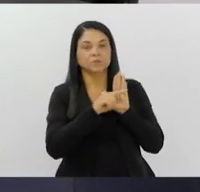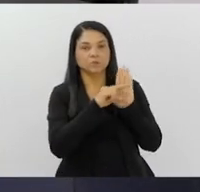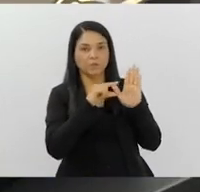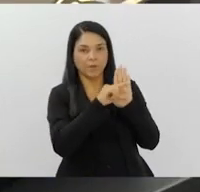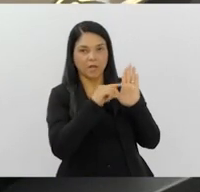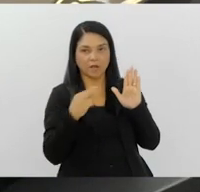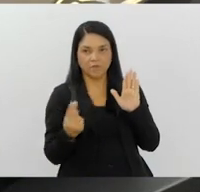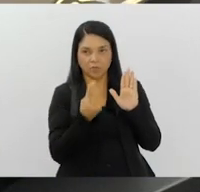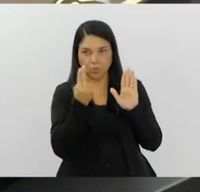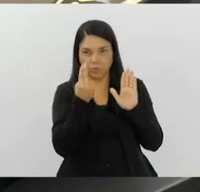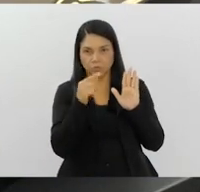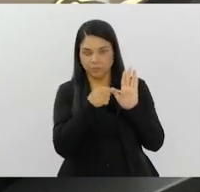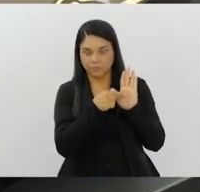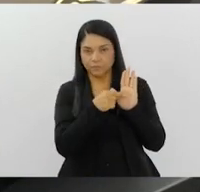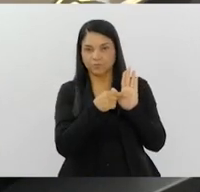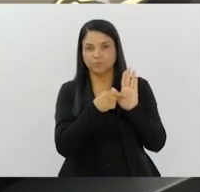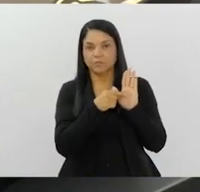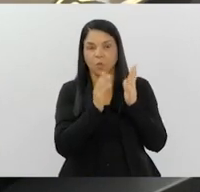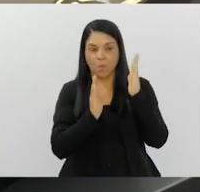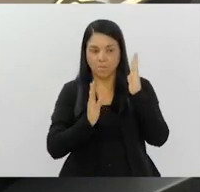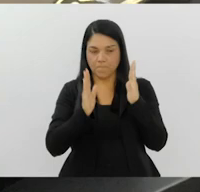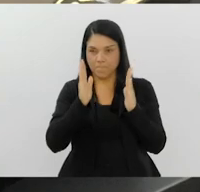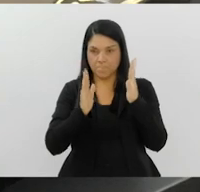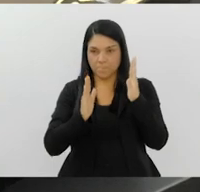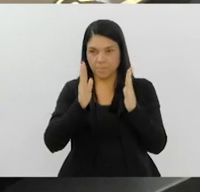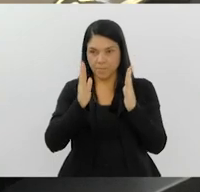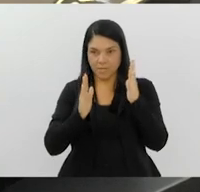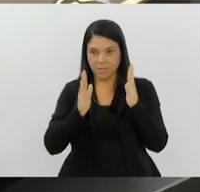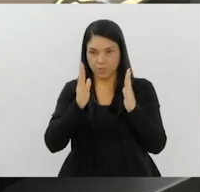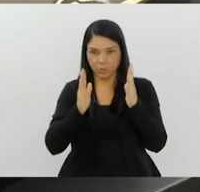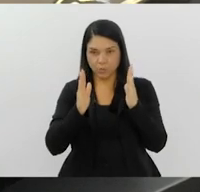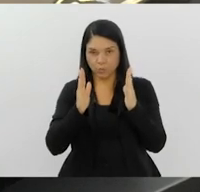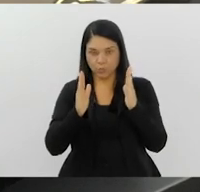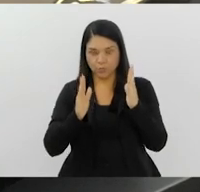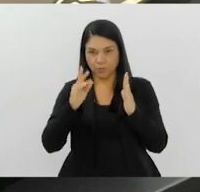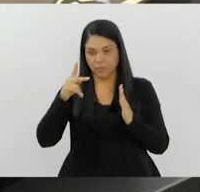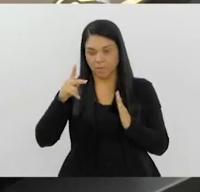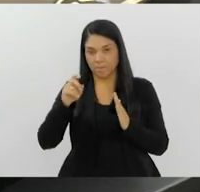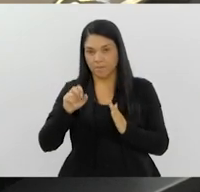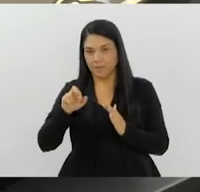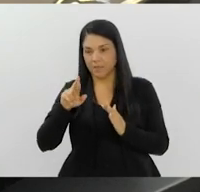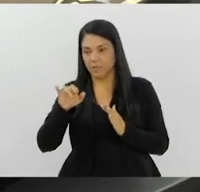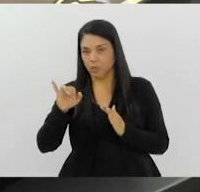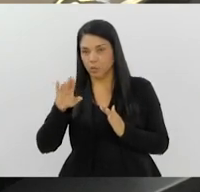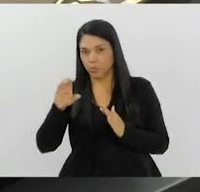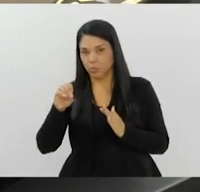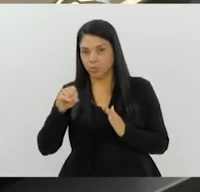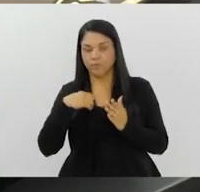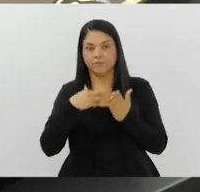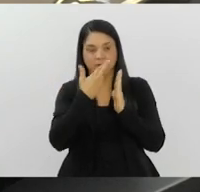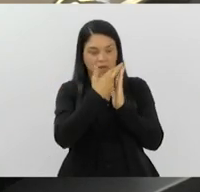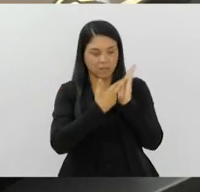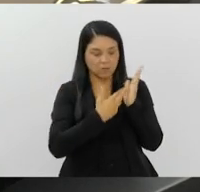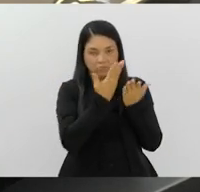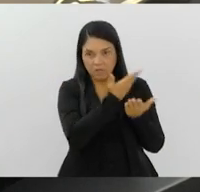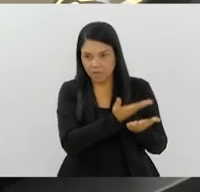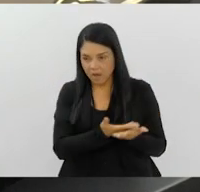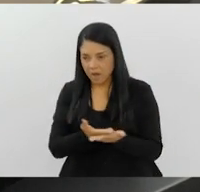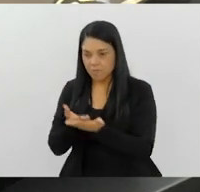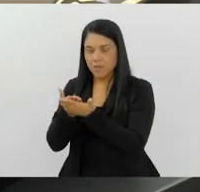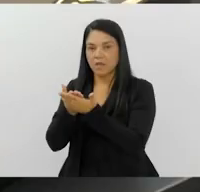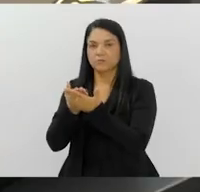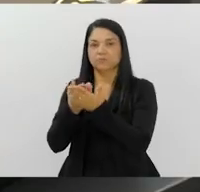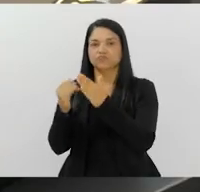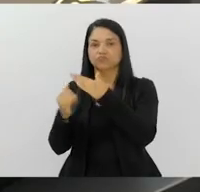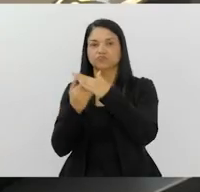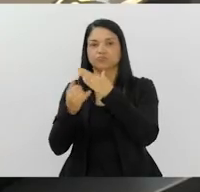único a gente colocou um período porque ele tá sem período né o relatório mencionado deverá ser encaminhado ao Instituto de segurança pública de quanto